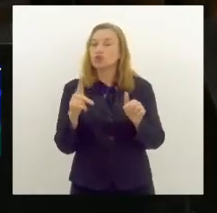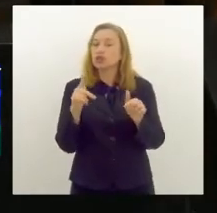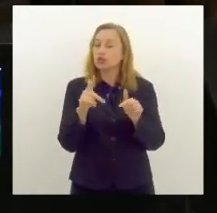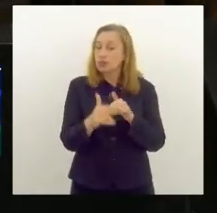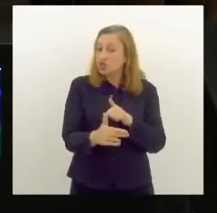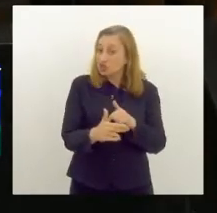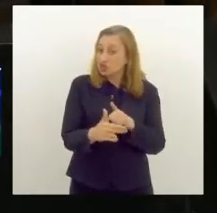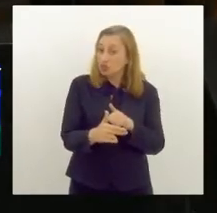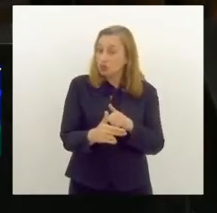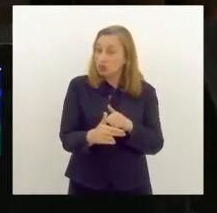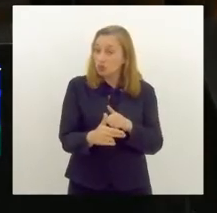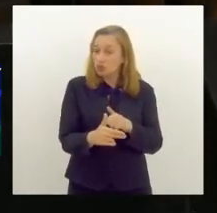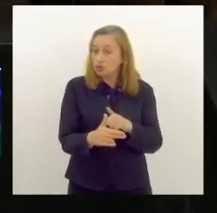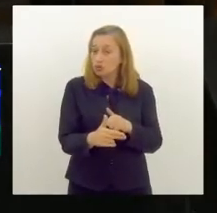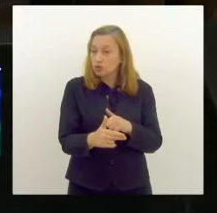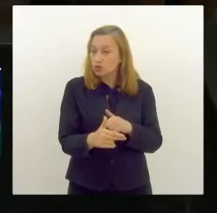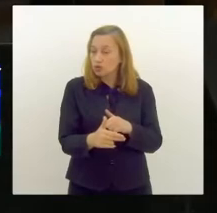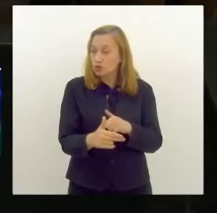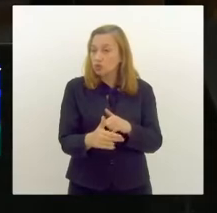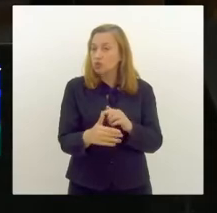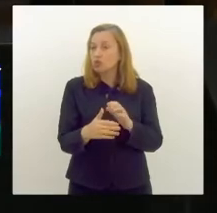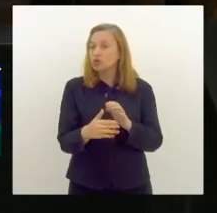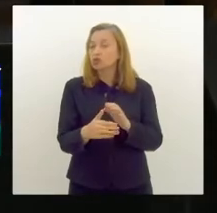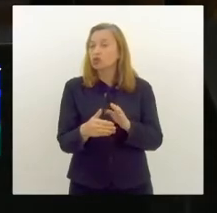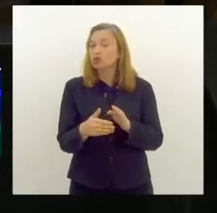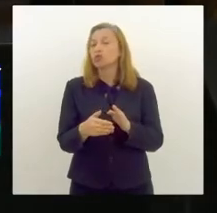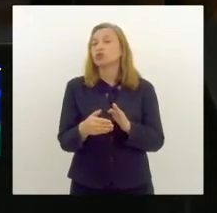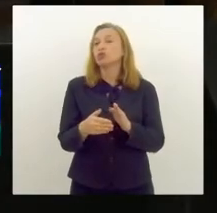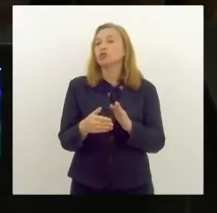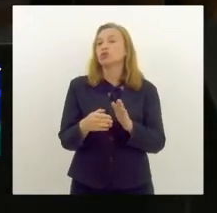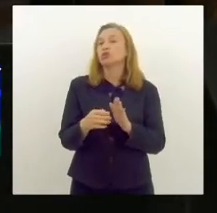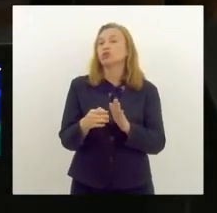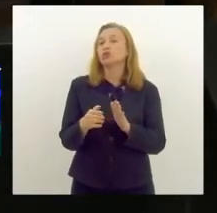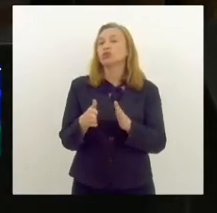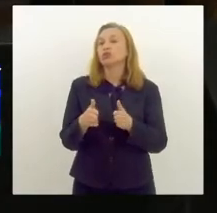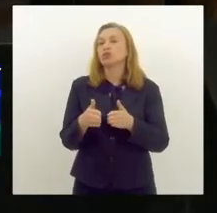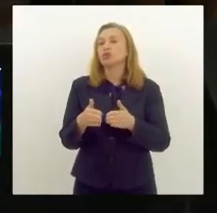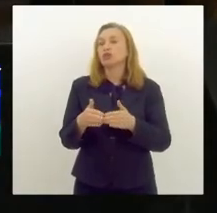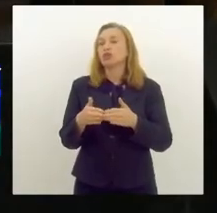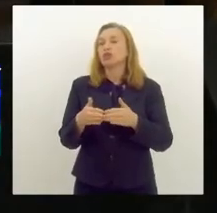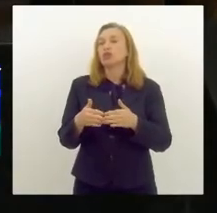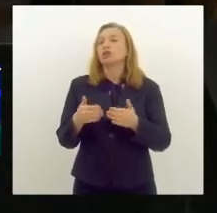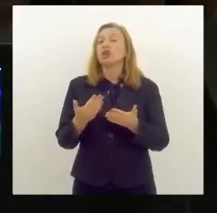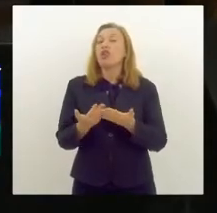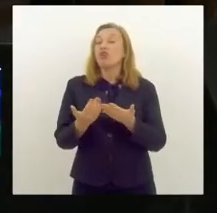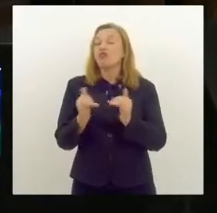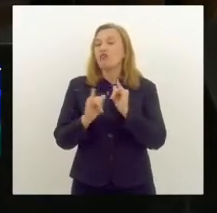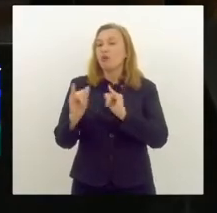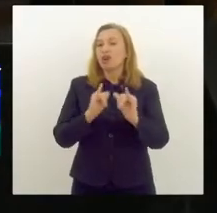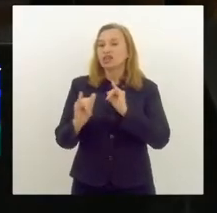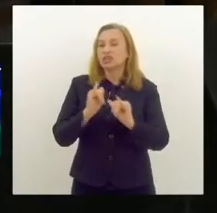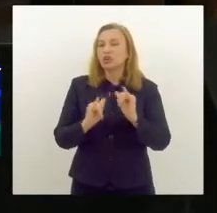pedidos através de requerimentos de informações para o governo do Estado que